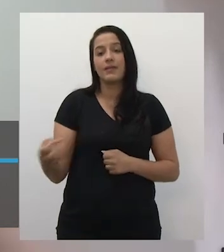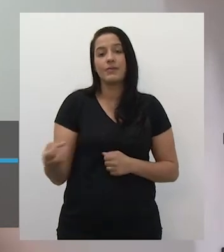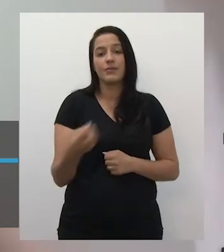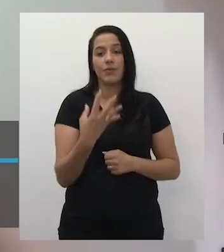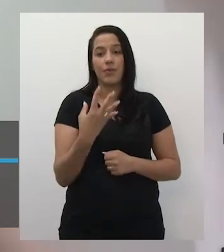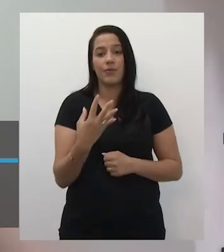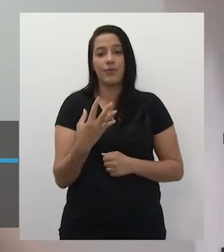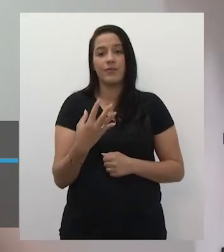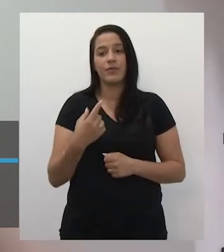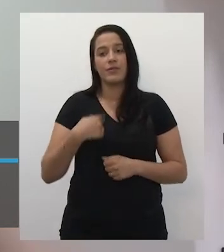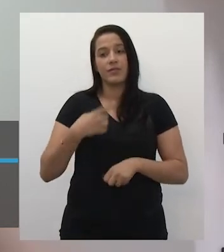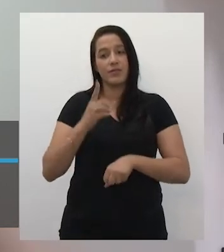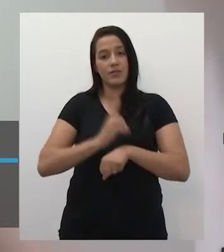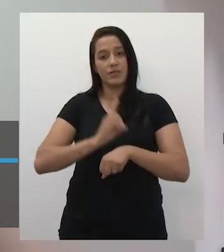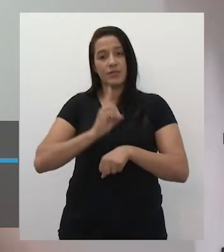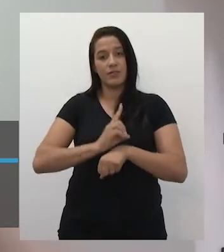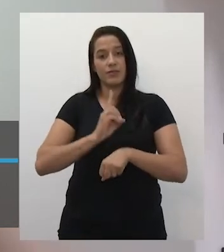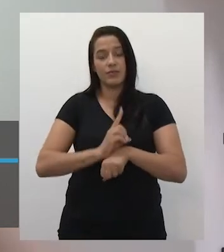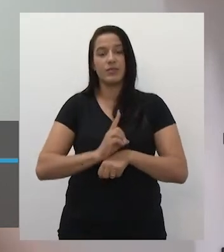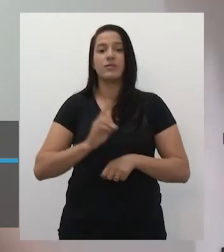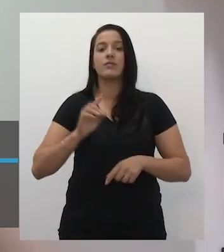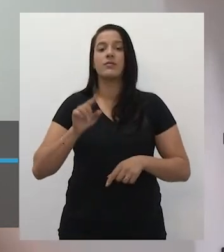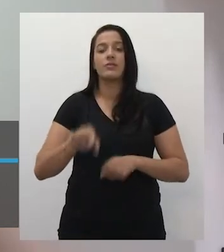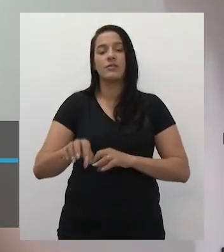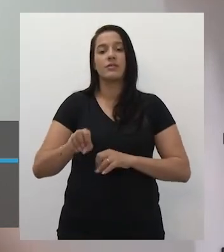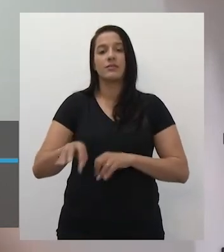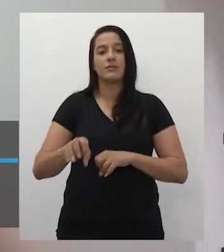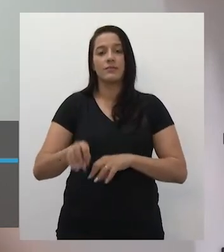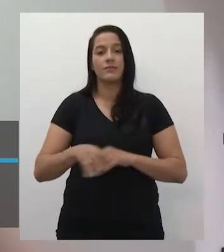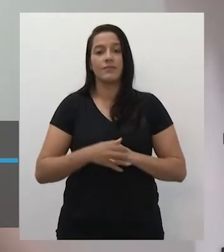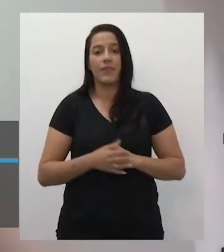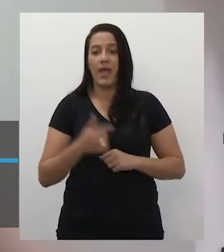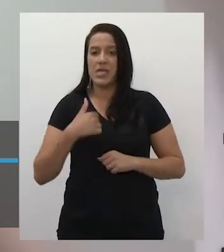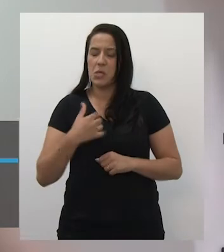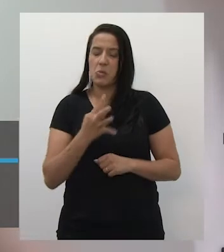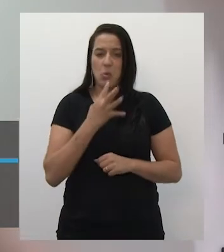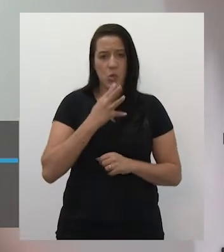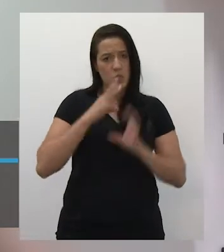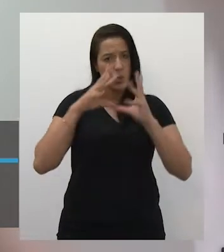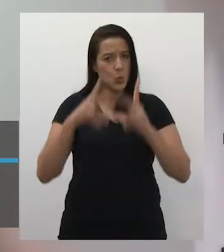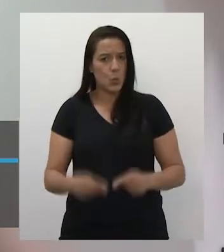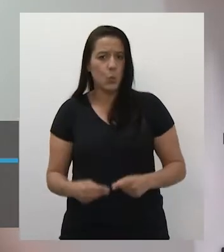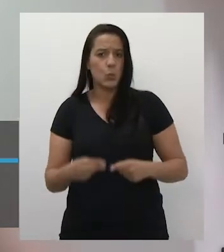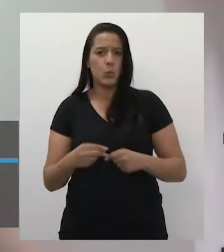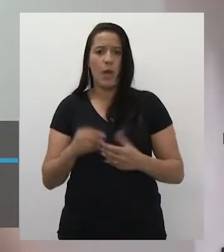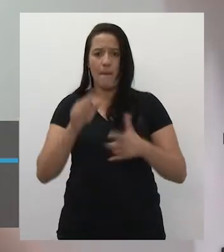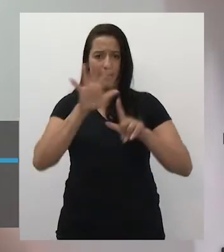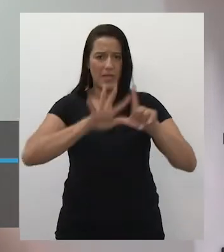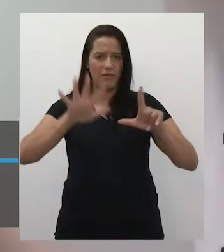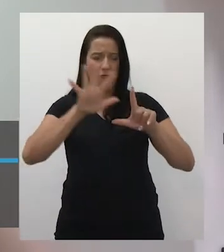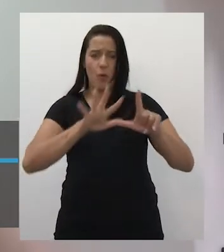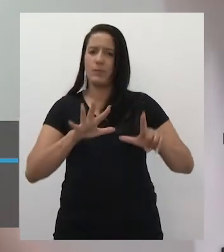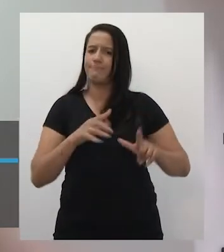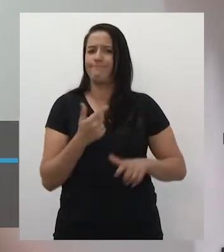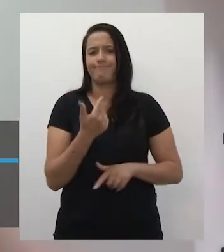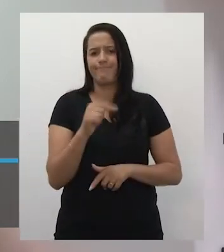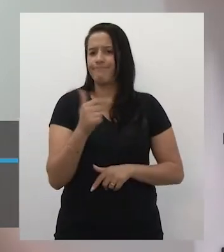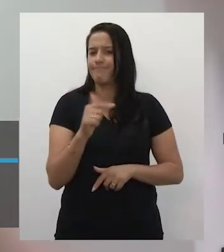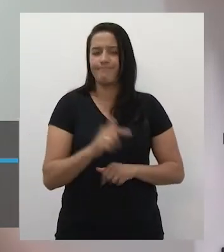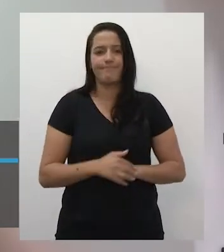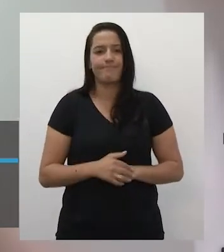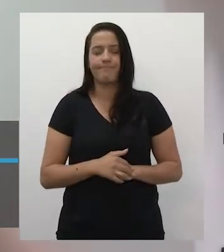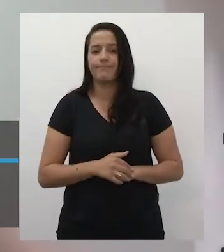E posso dizer para vocês, o meu maior desafio durante essa pandemia foi trabalhar com a plataforma São